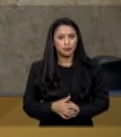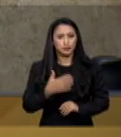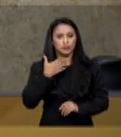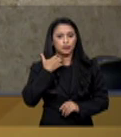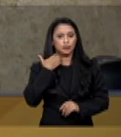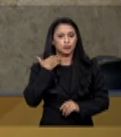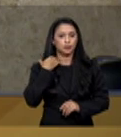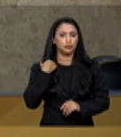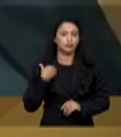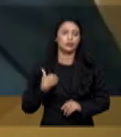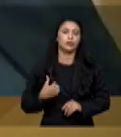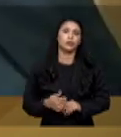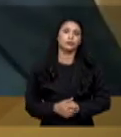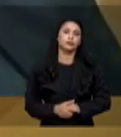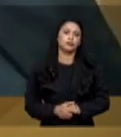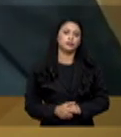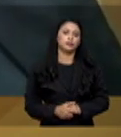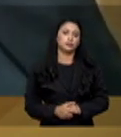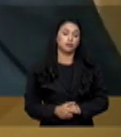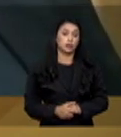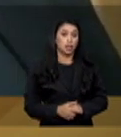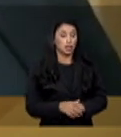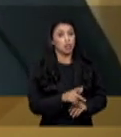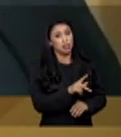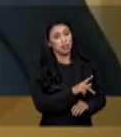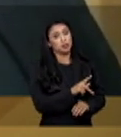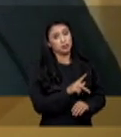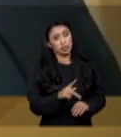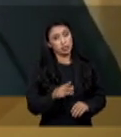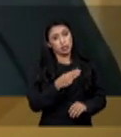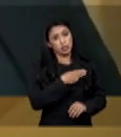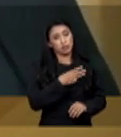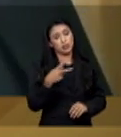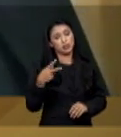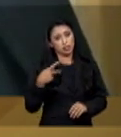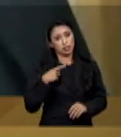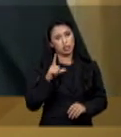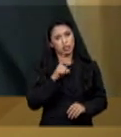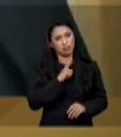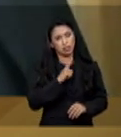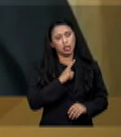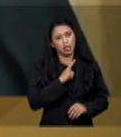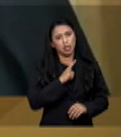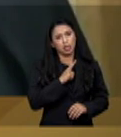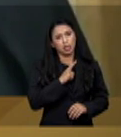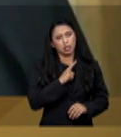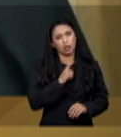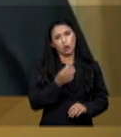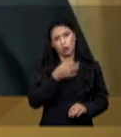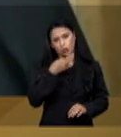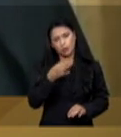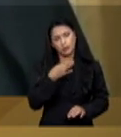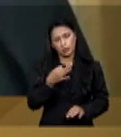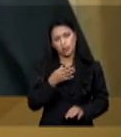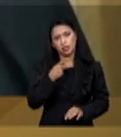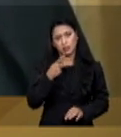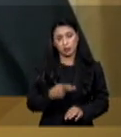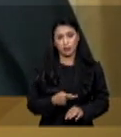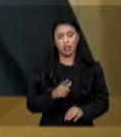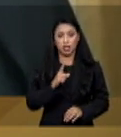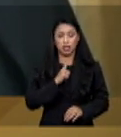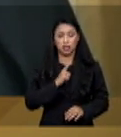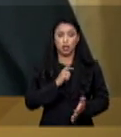Senhor presidente, o Ministério Público tem, nesse caso, convicções. E o Ministério Público tem o